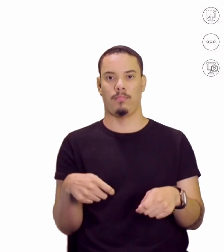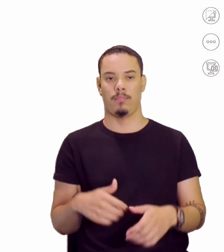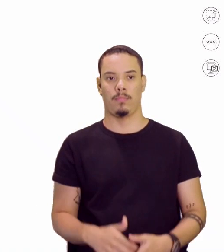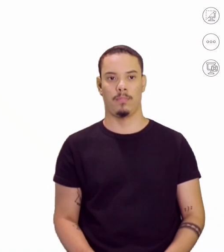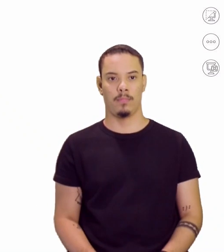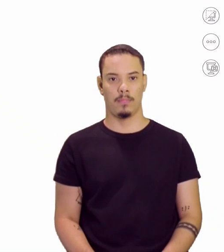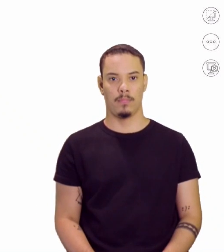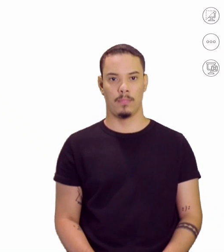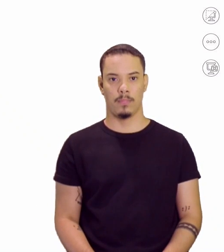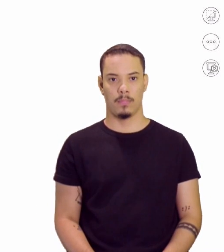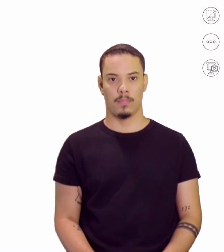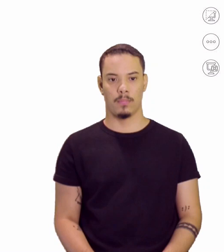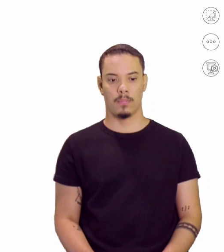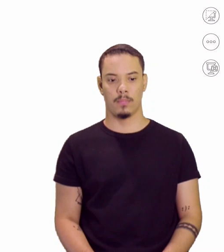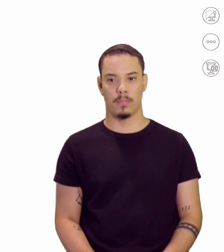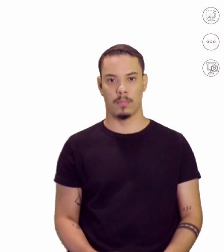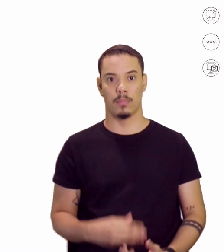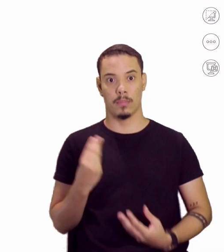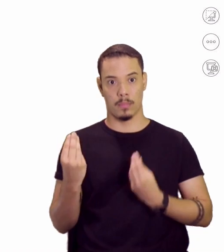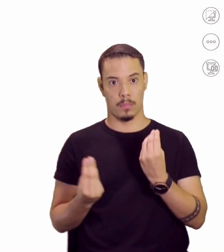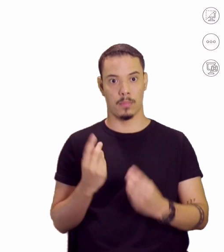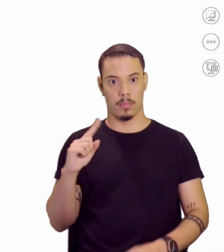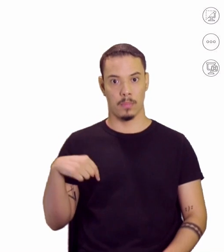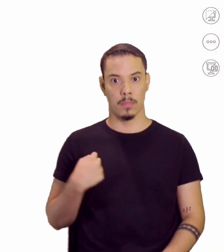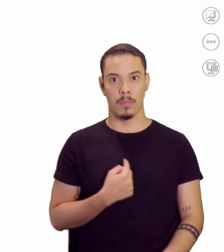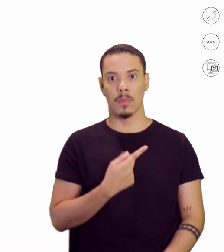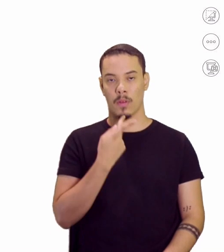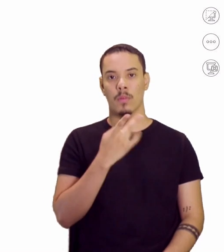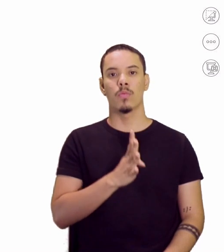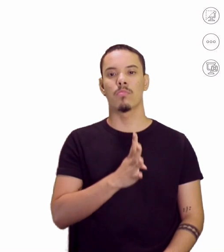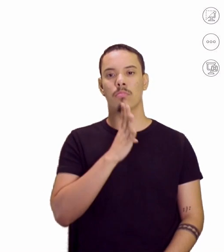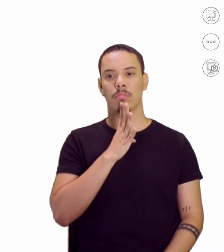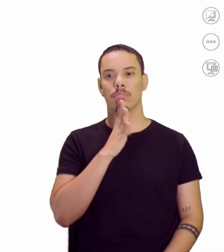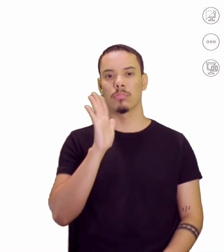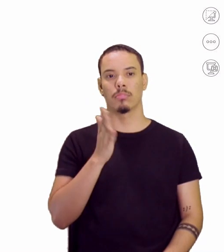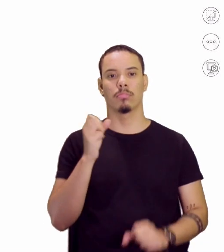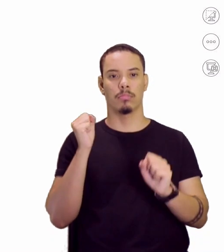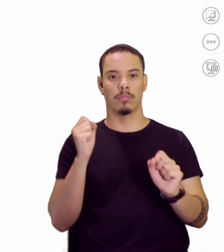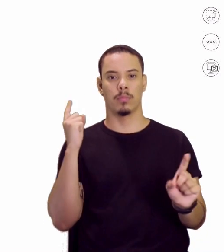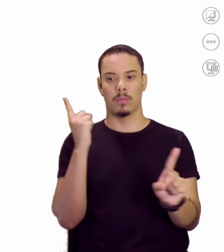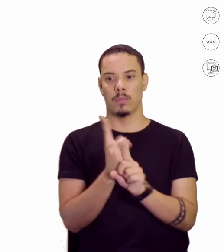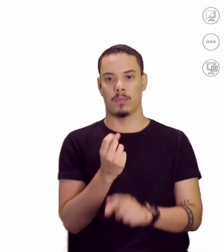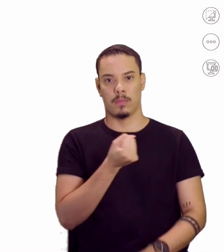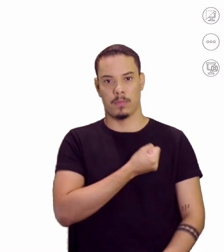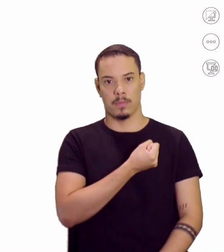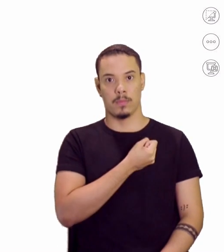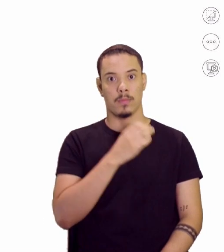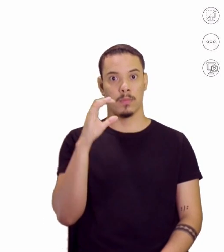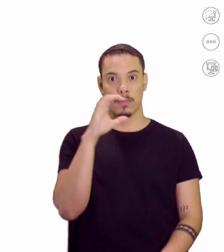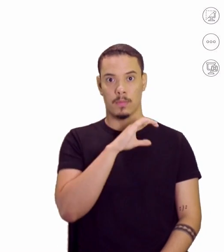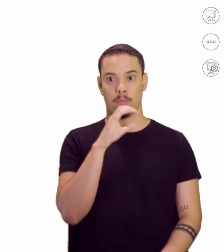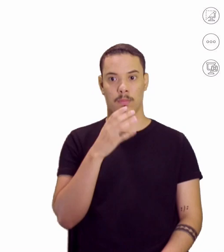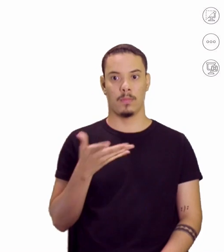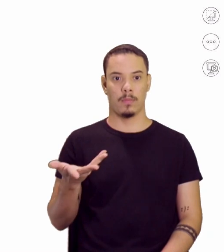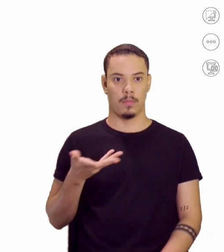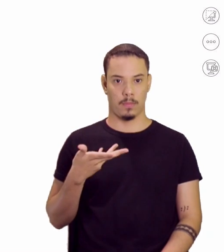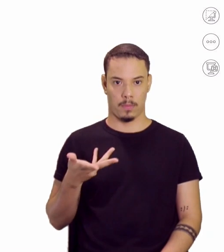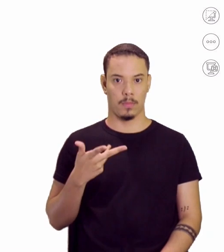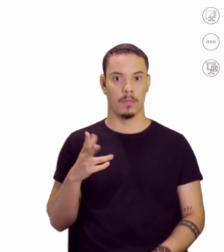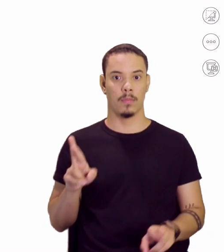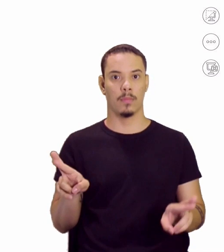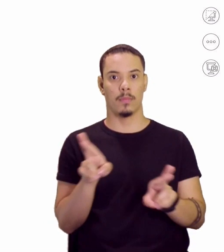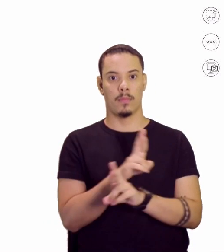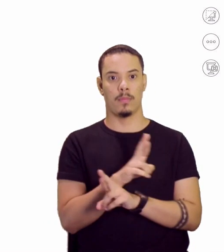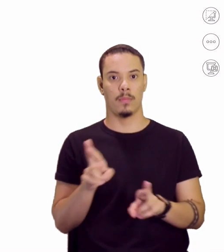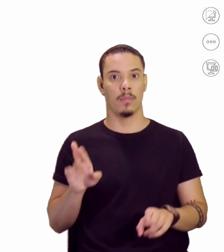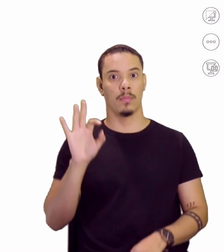só. Como nós falamos, conhecendo a aceleração, podemos agora encontrar o valor da velocidade. Relacionado